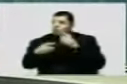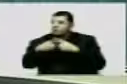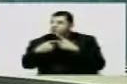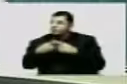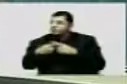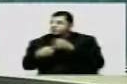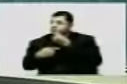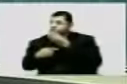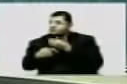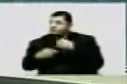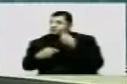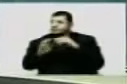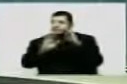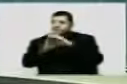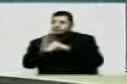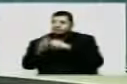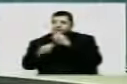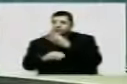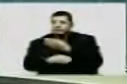Portanto,